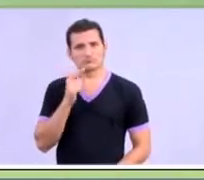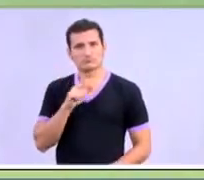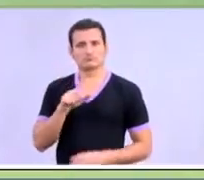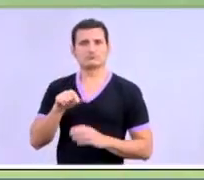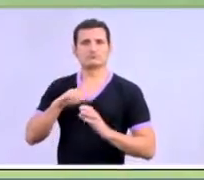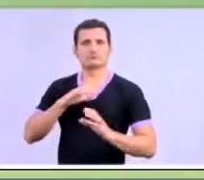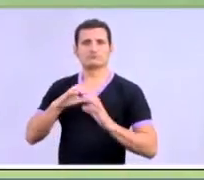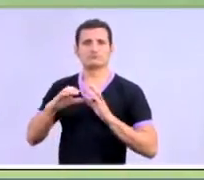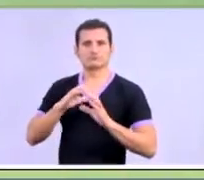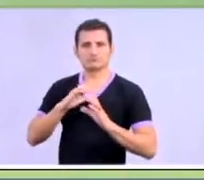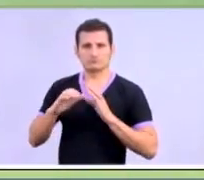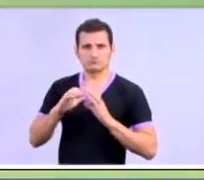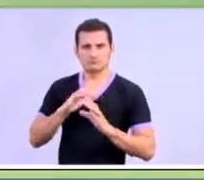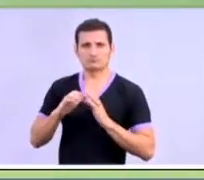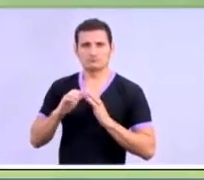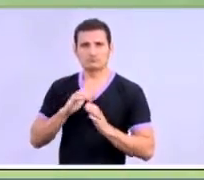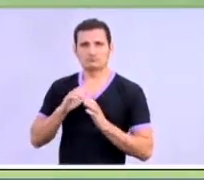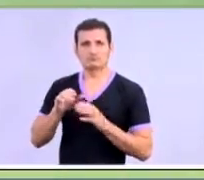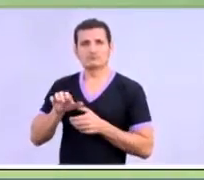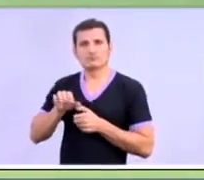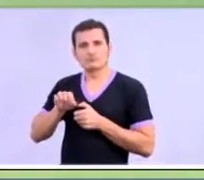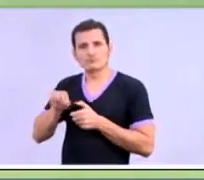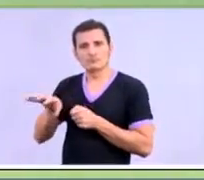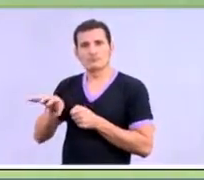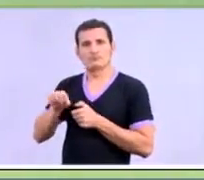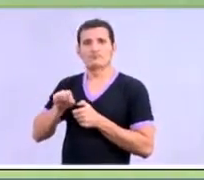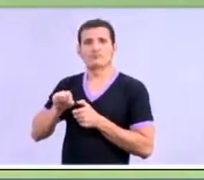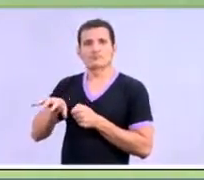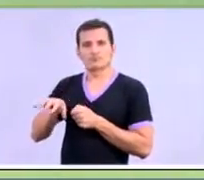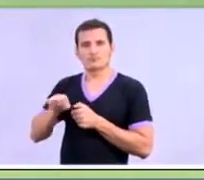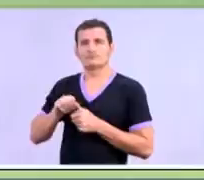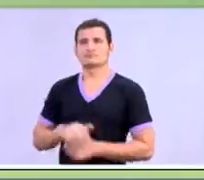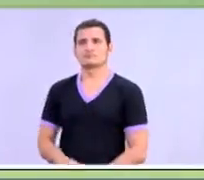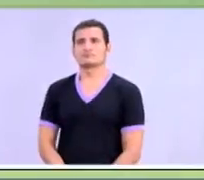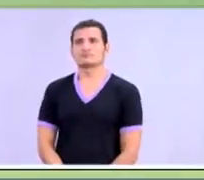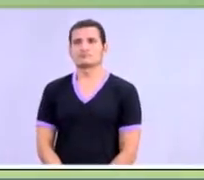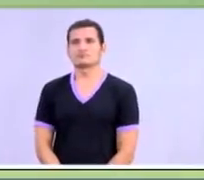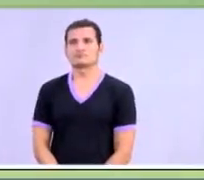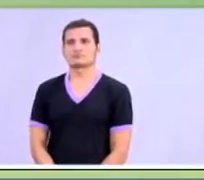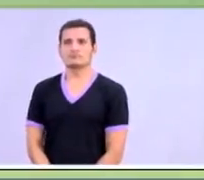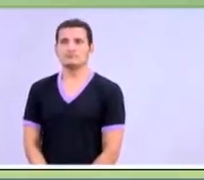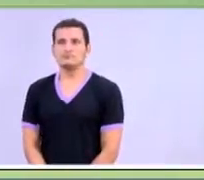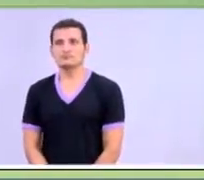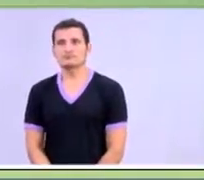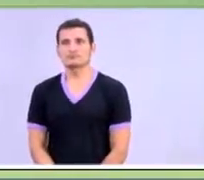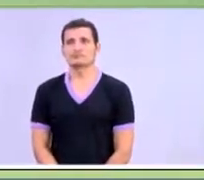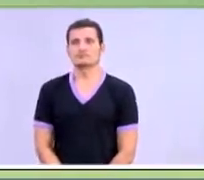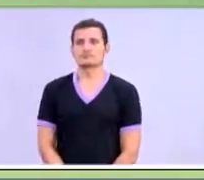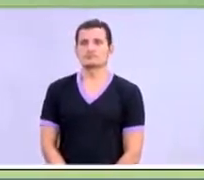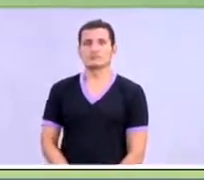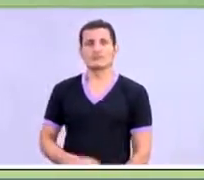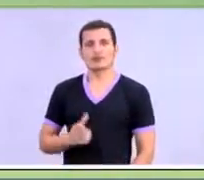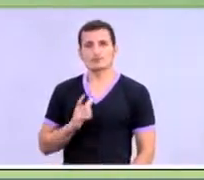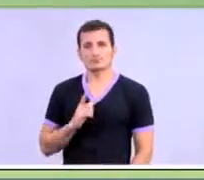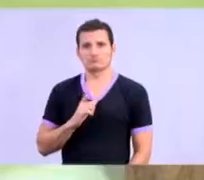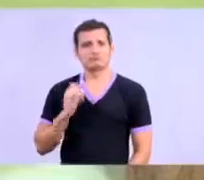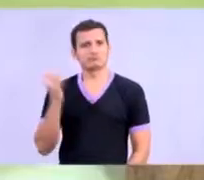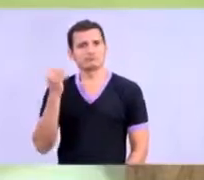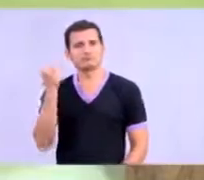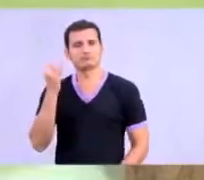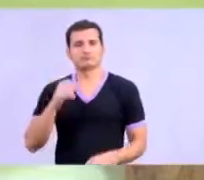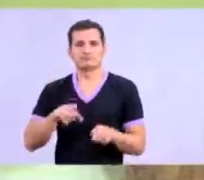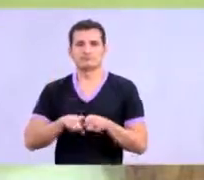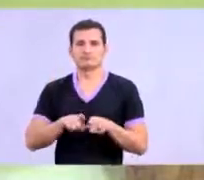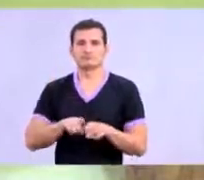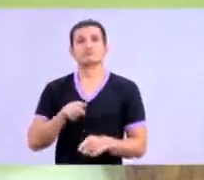de uma lanterna. Falar não, se comunicar. Exatamente, mas aí, professor, tem o seguinte, tem uma coisa muito importante que é a questão do protocolo. Gente,